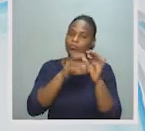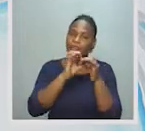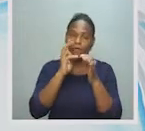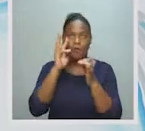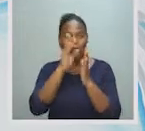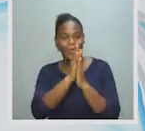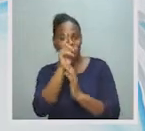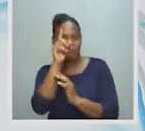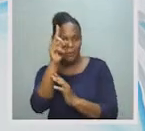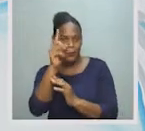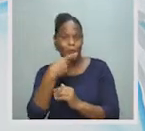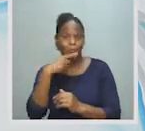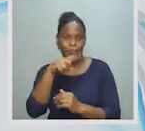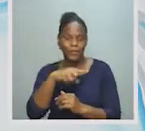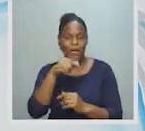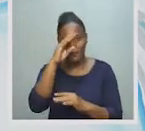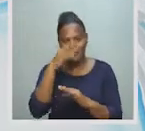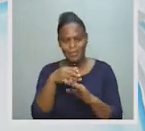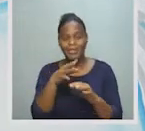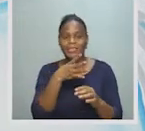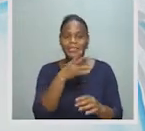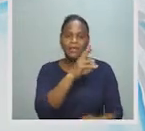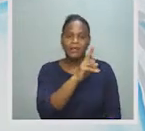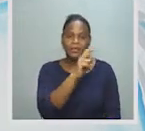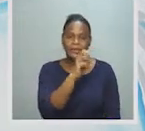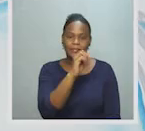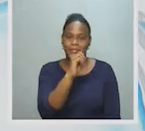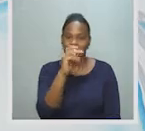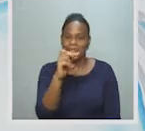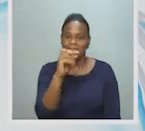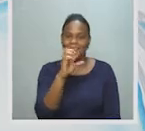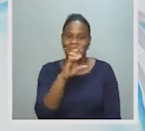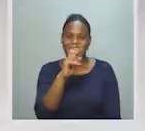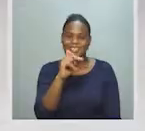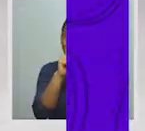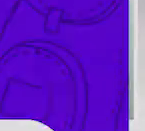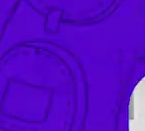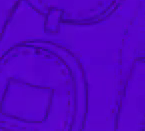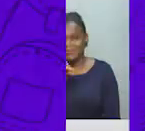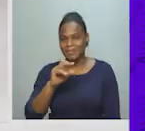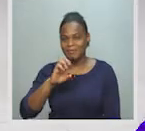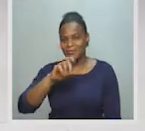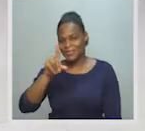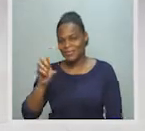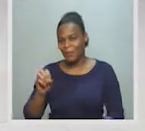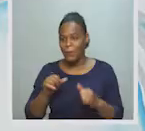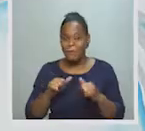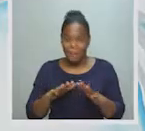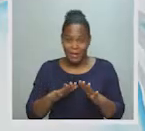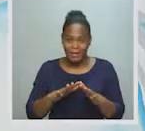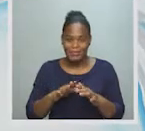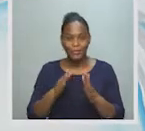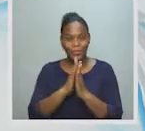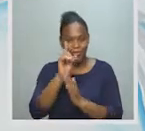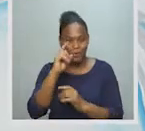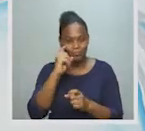ao sagrado. É o tal processo ou fenômeno de ressacralização. No entanto,